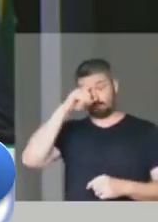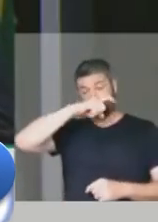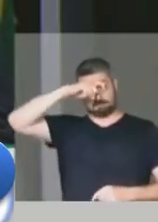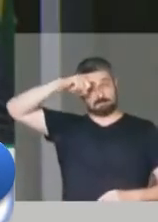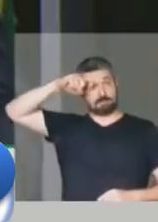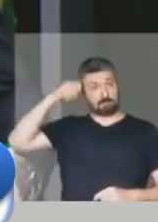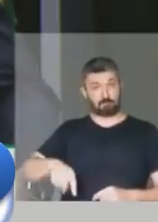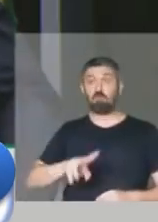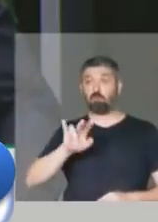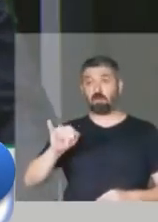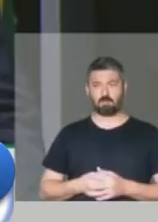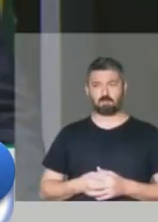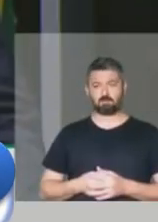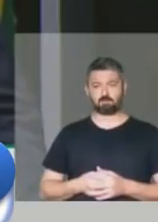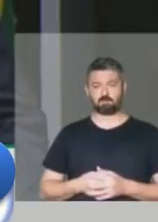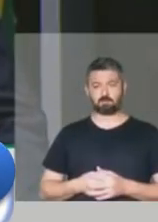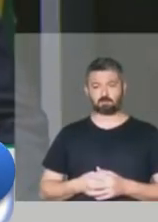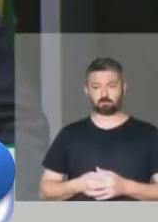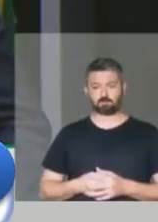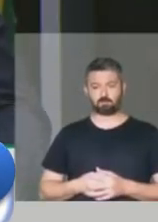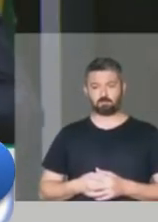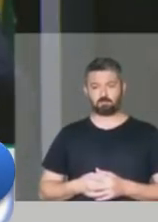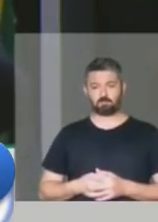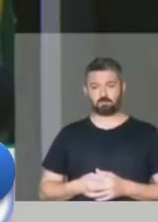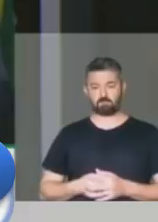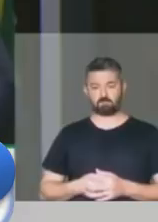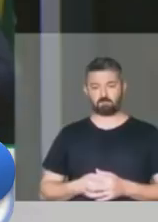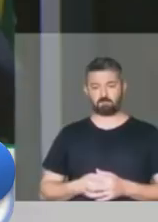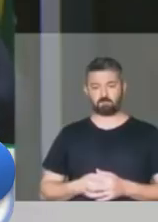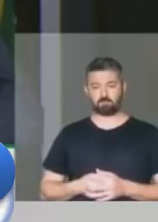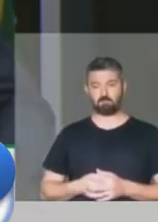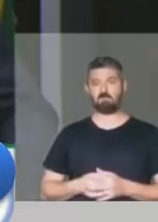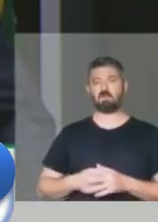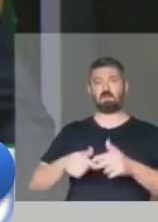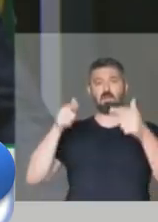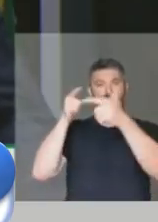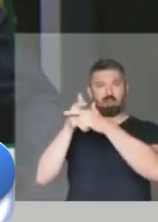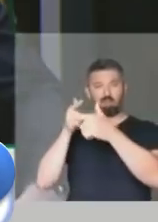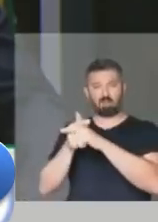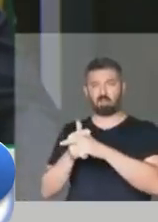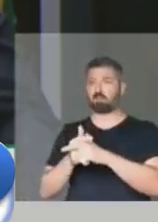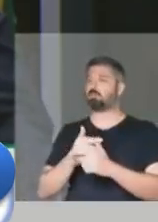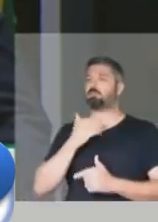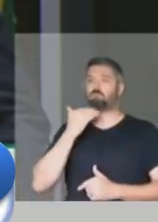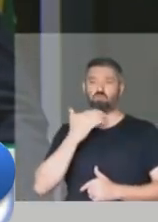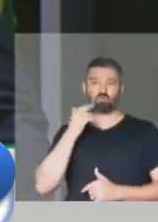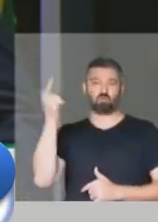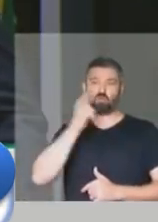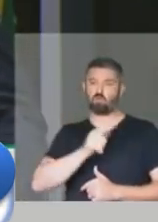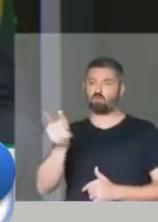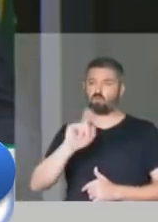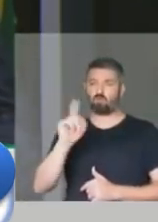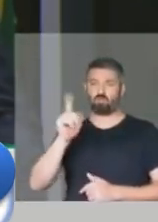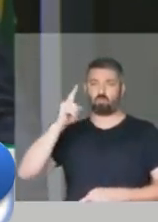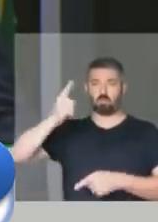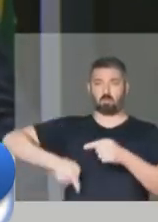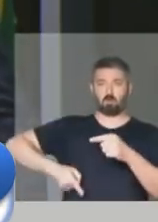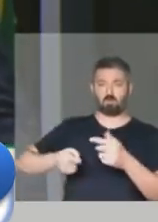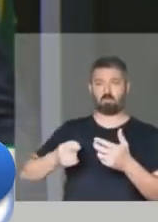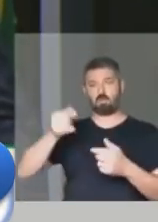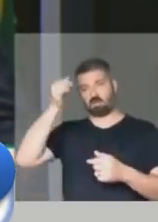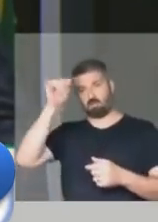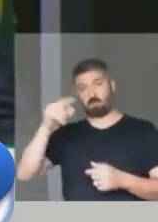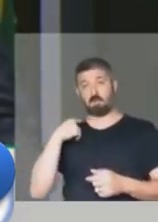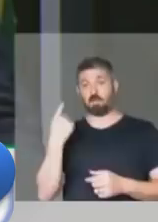difícil, mas vocês, com todas essas ilações, mentiras, difamações, não vão impedir